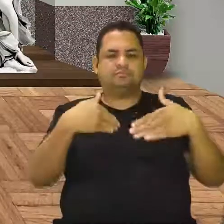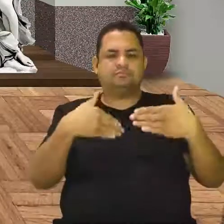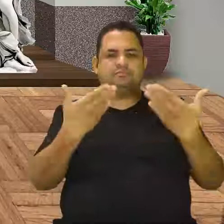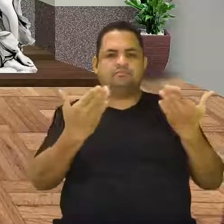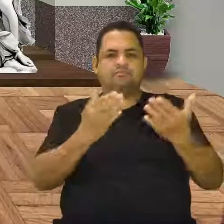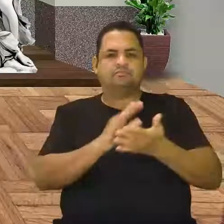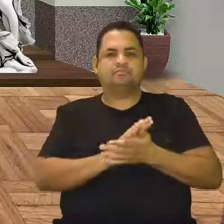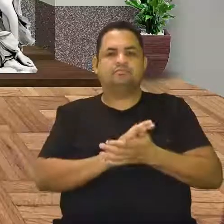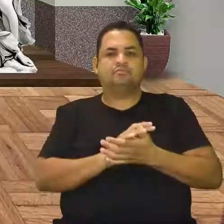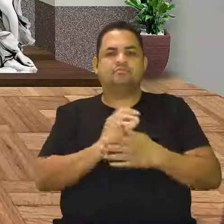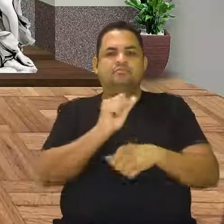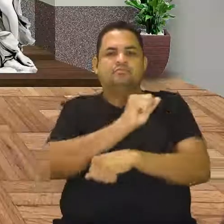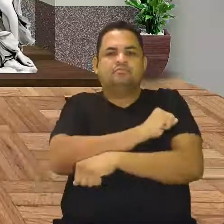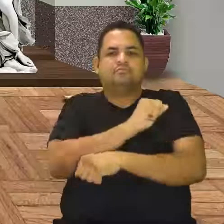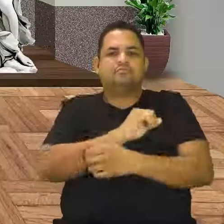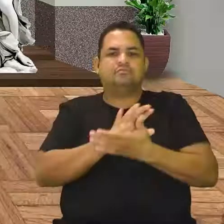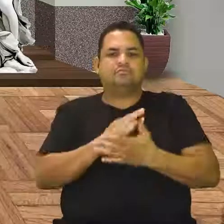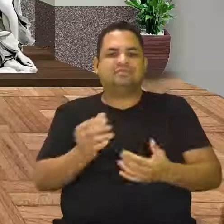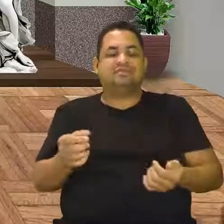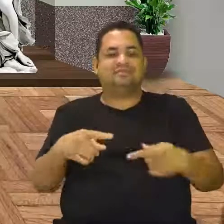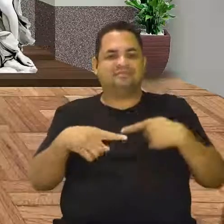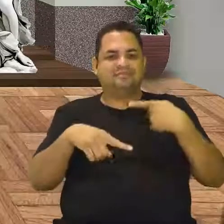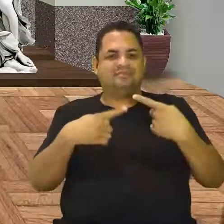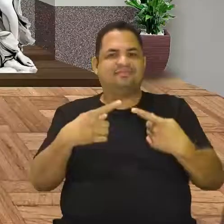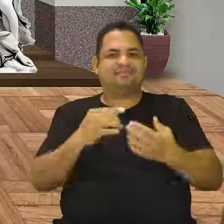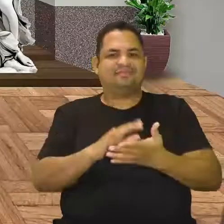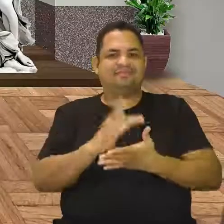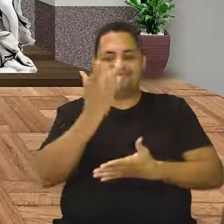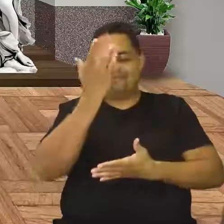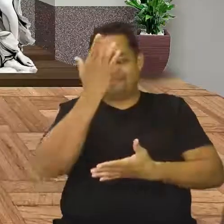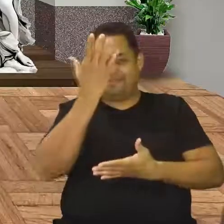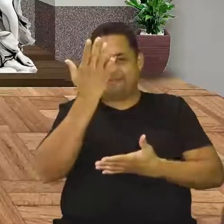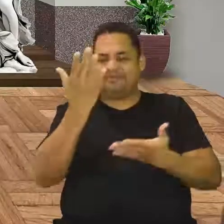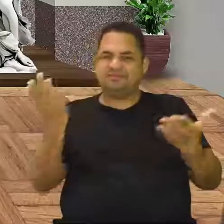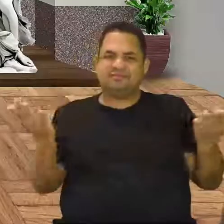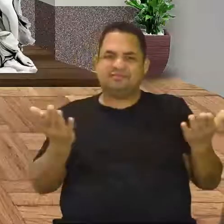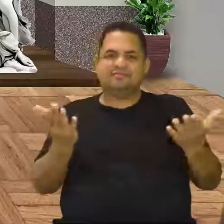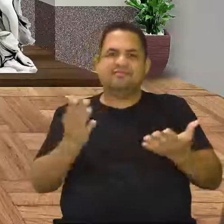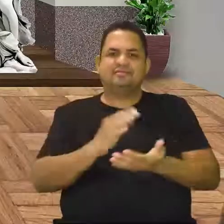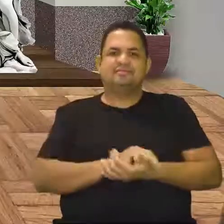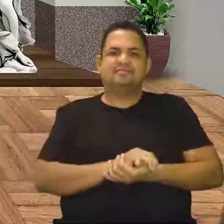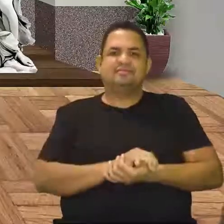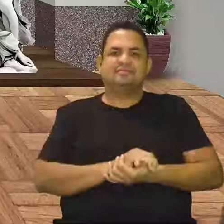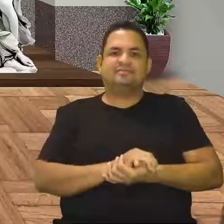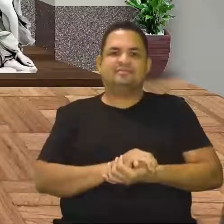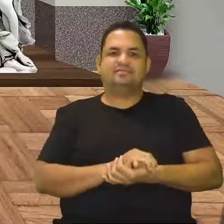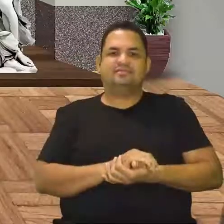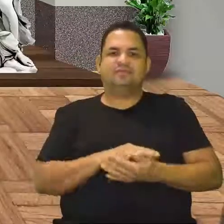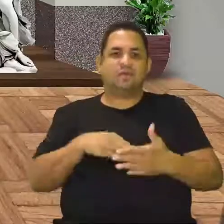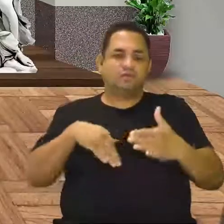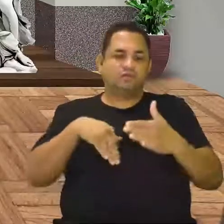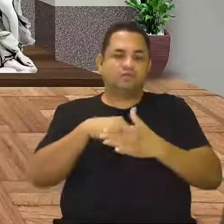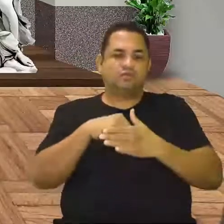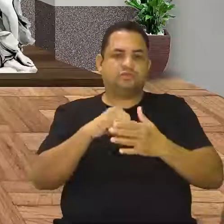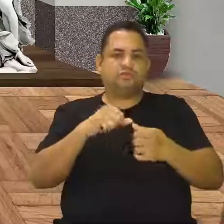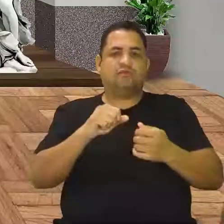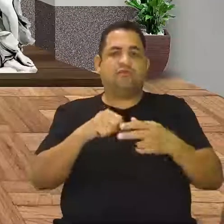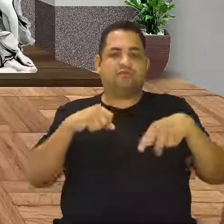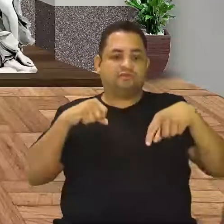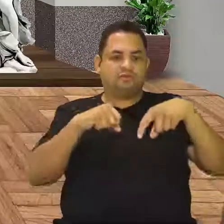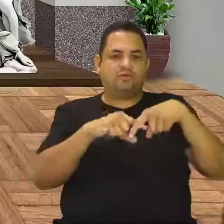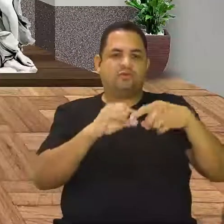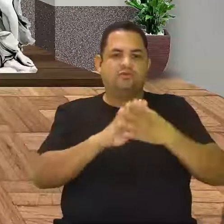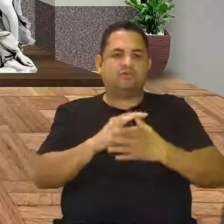aí mano é só correr para o abraço a você tem que secar coisa você chutou fez o gol e